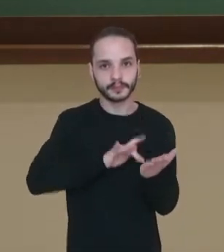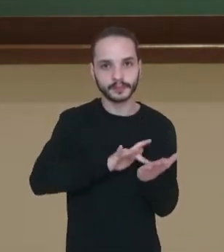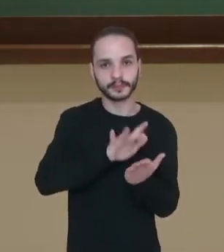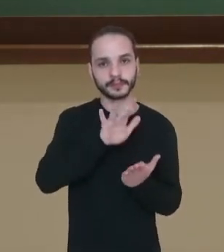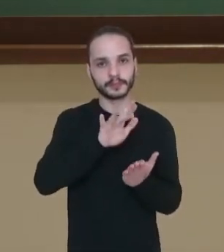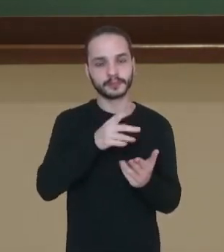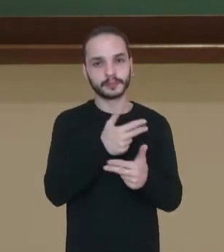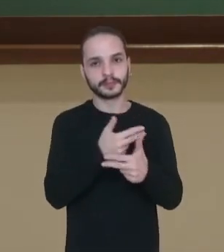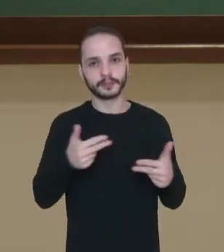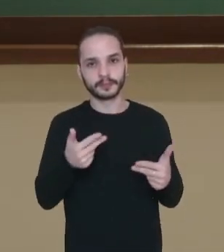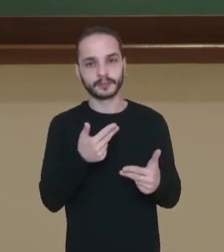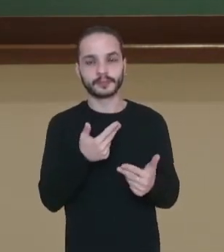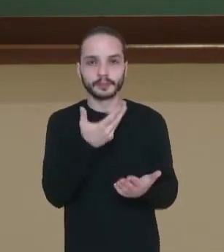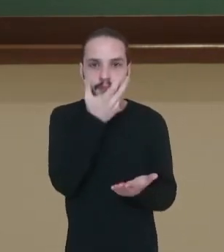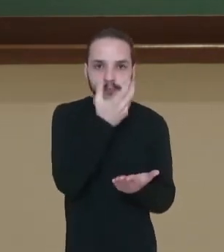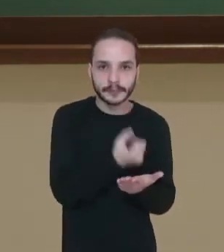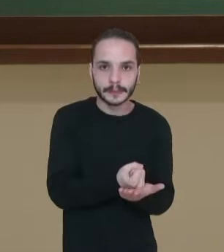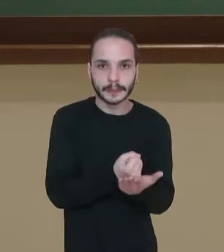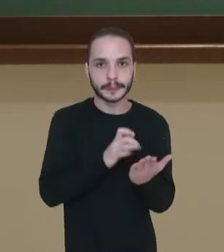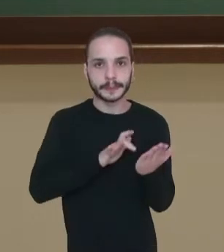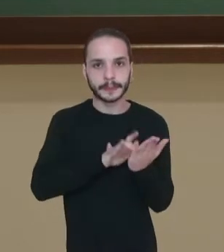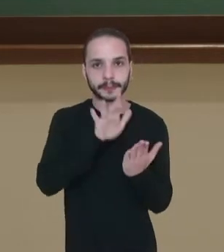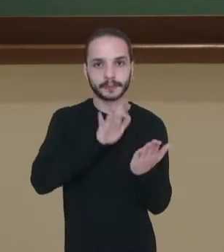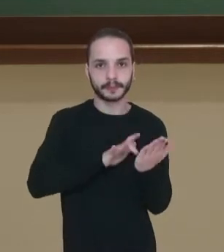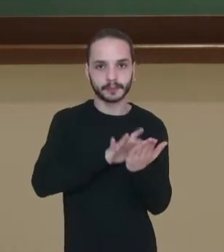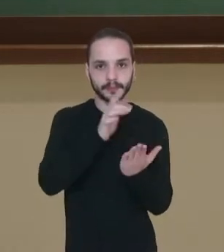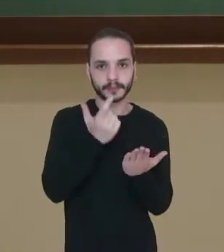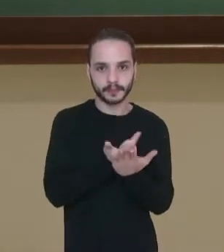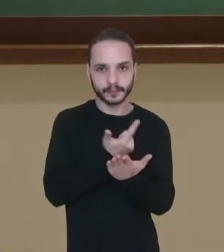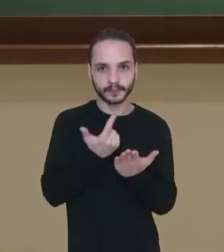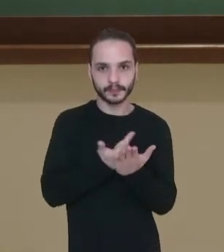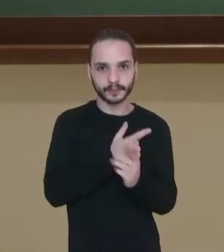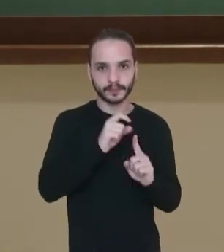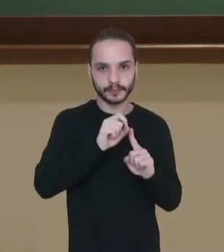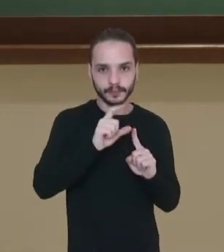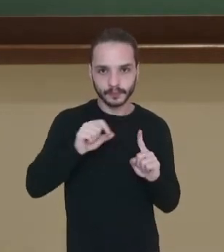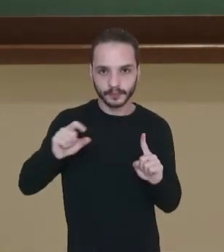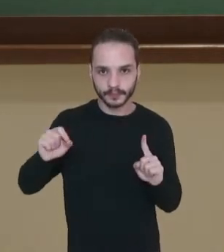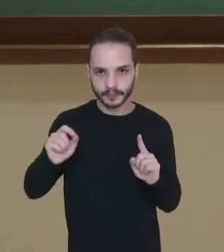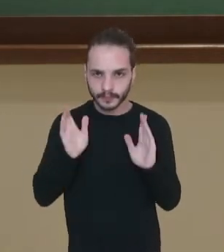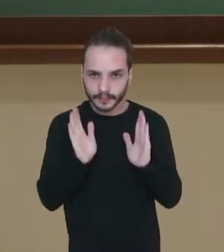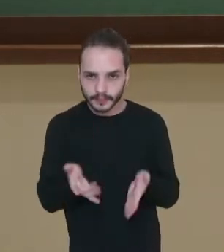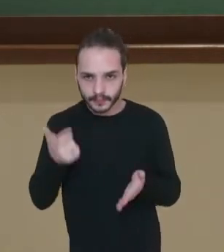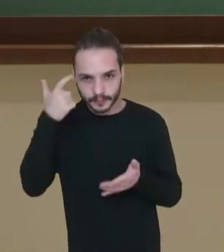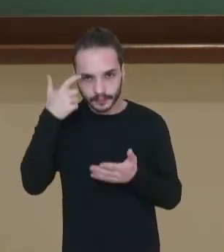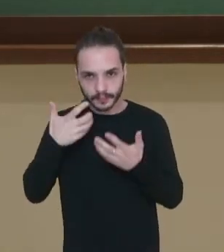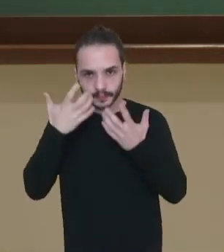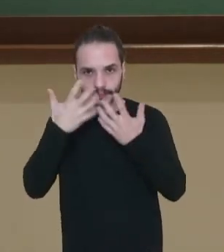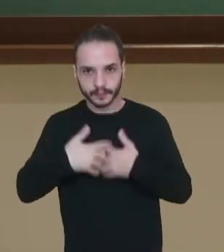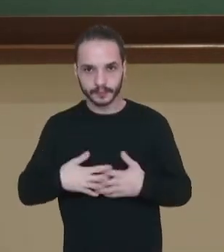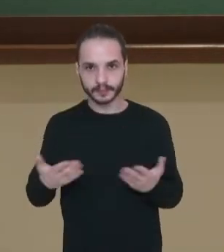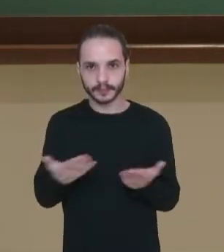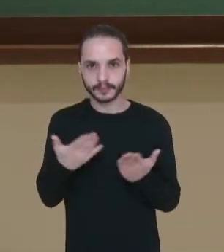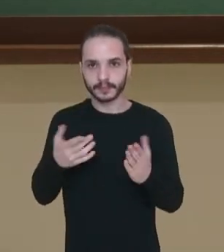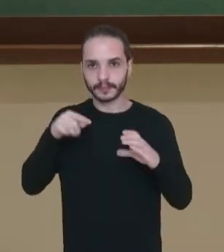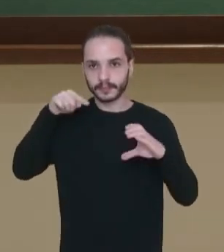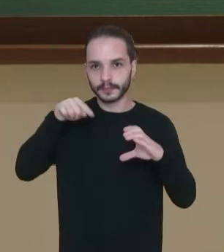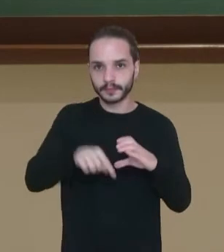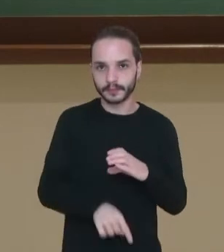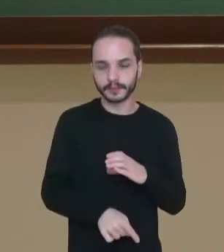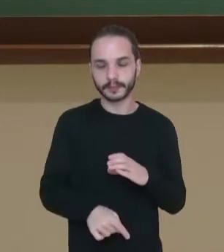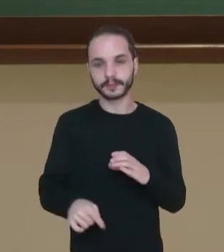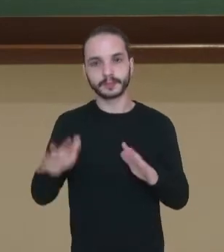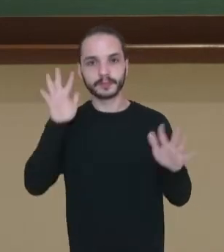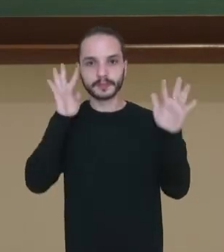para download, né, que são aí os livros digitais. Já pararam para pensar nisso? Então vamos aprofundar um pouquinho mais as